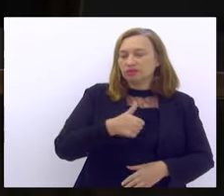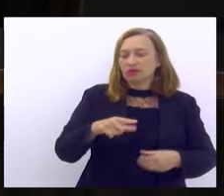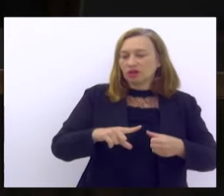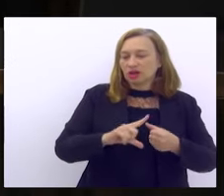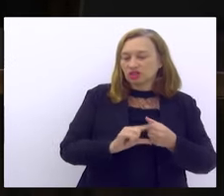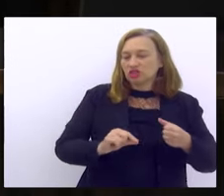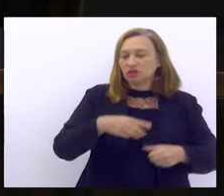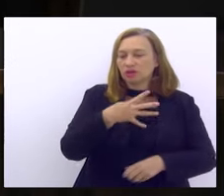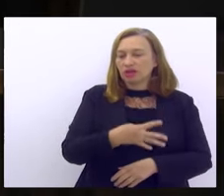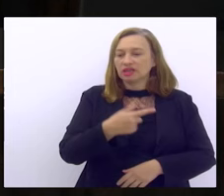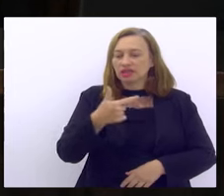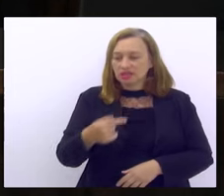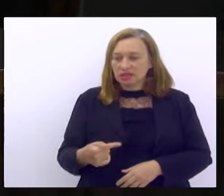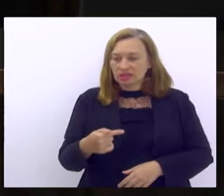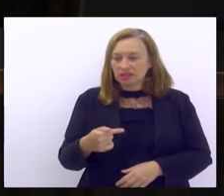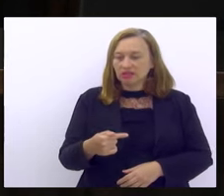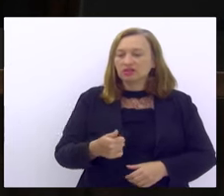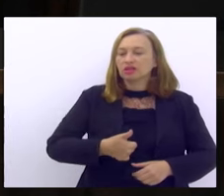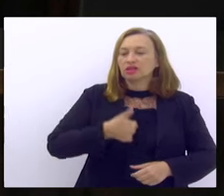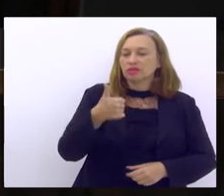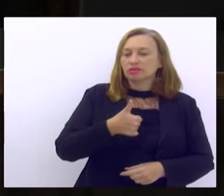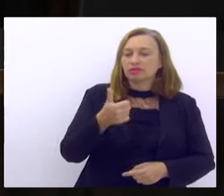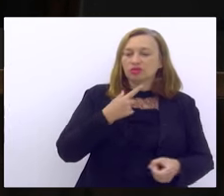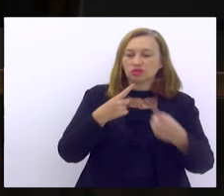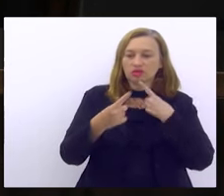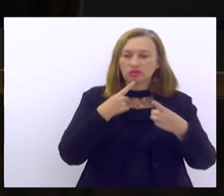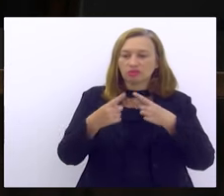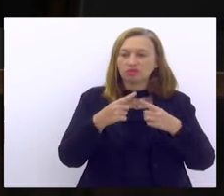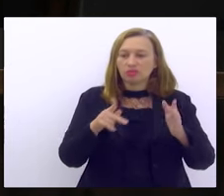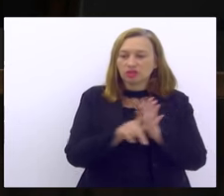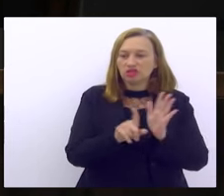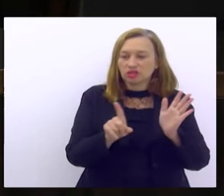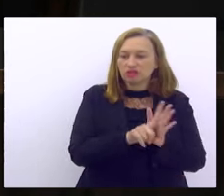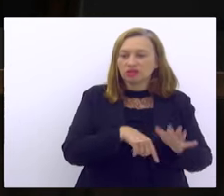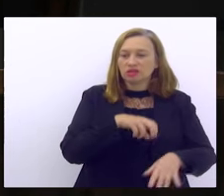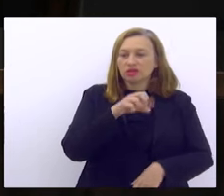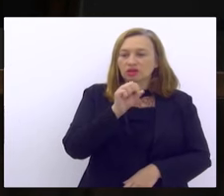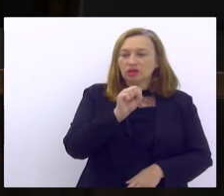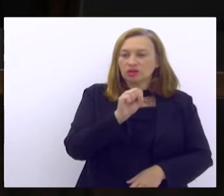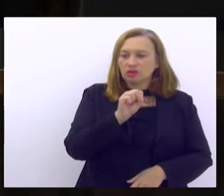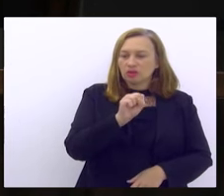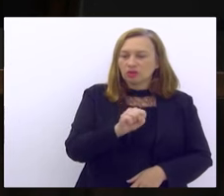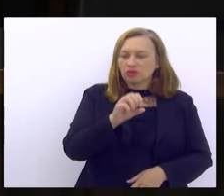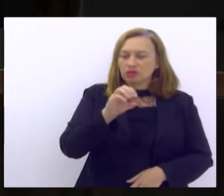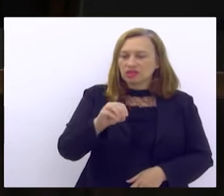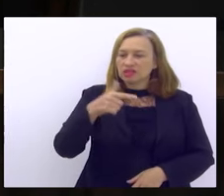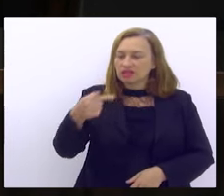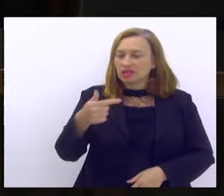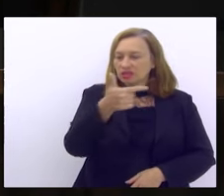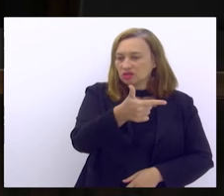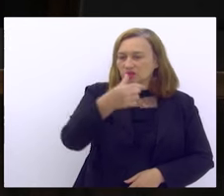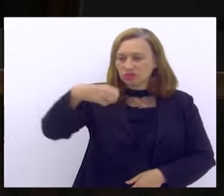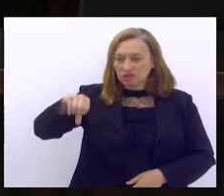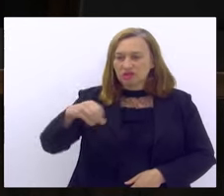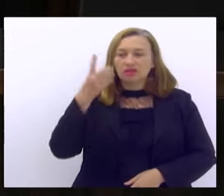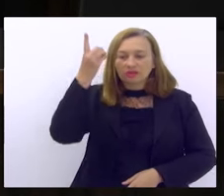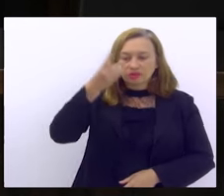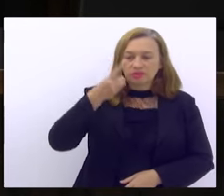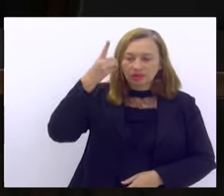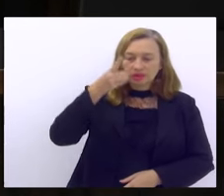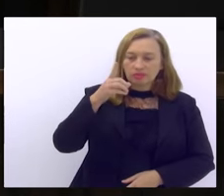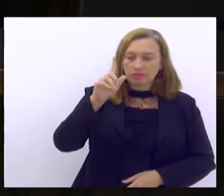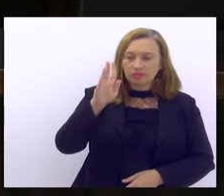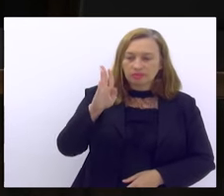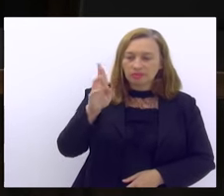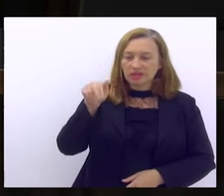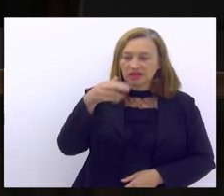artigo 47, o regimento interno em tramitação ordinária e primeira discussão, projeto de lei nº 807, de 2019, de autoria do deputado